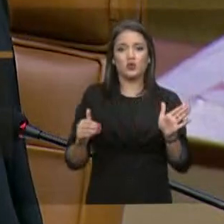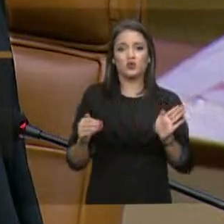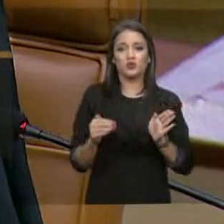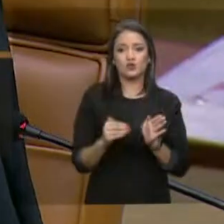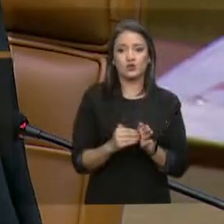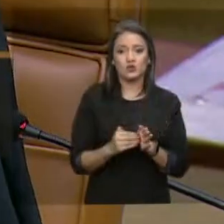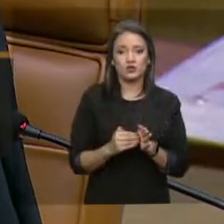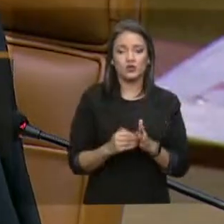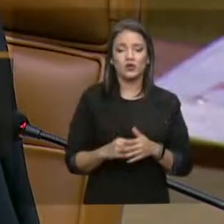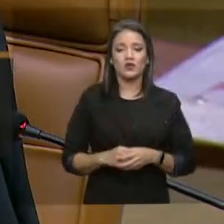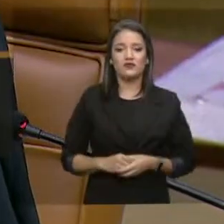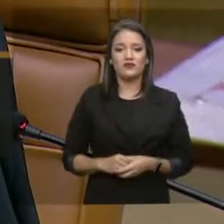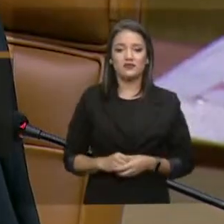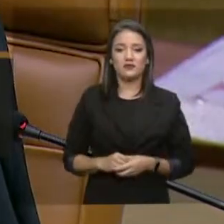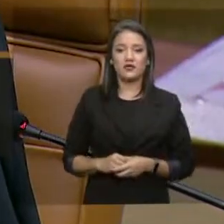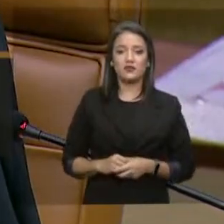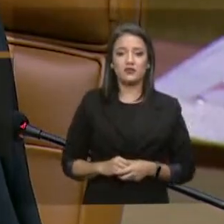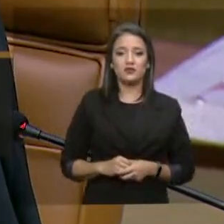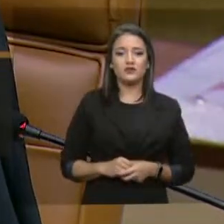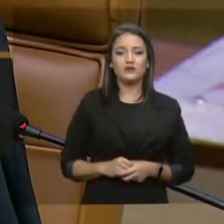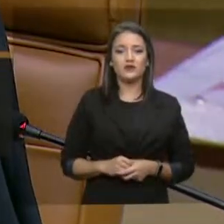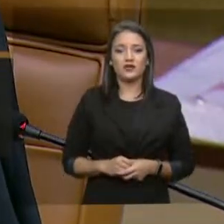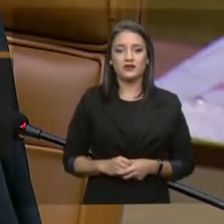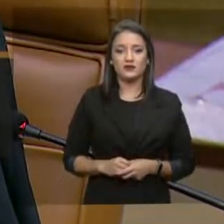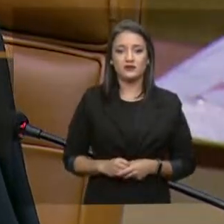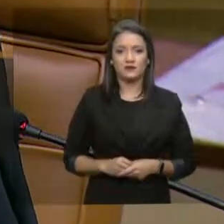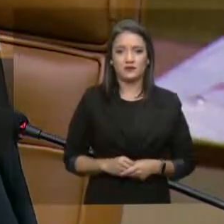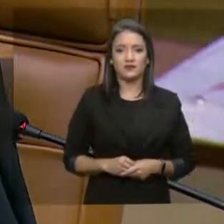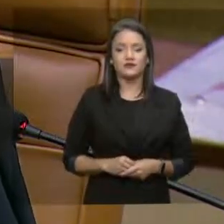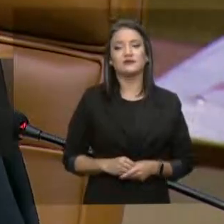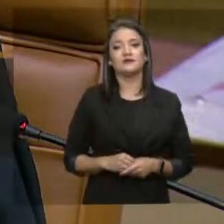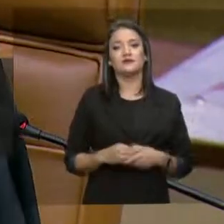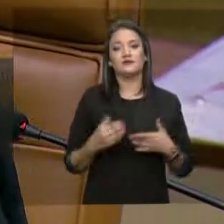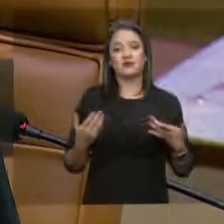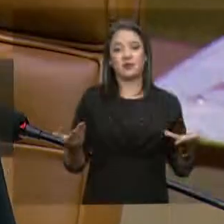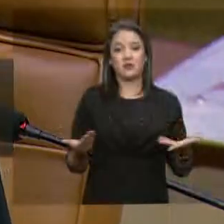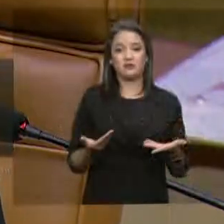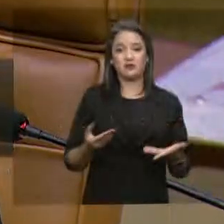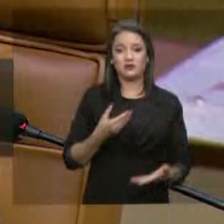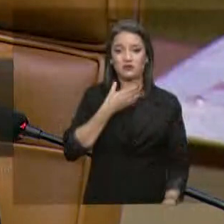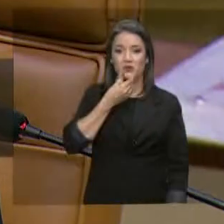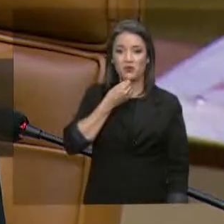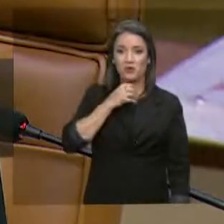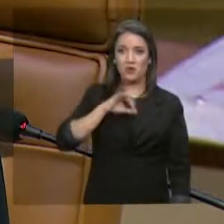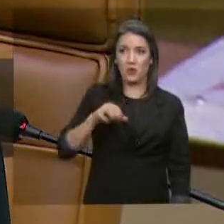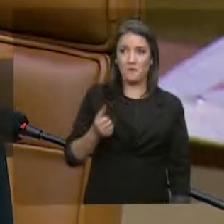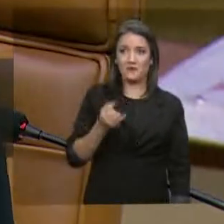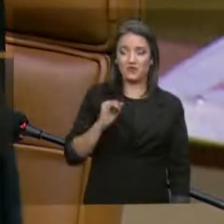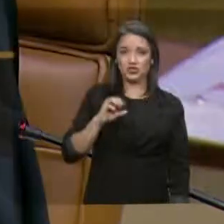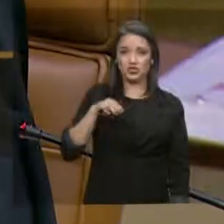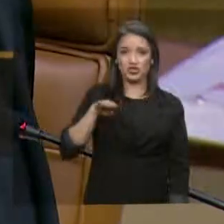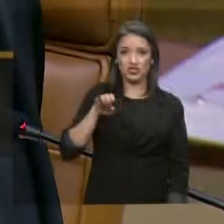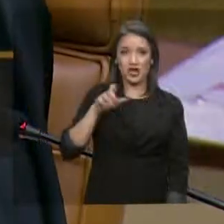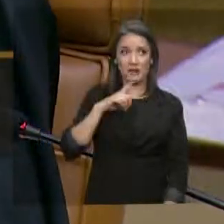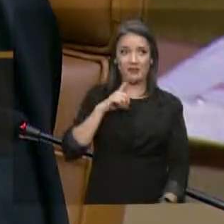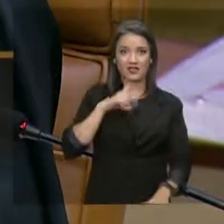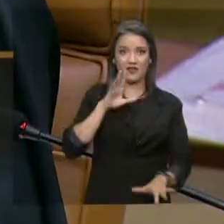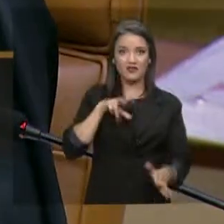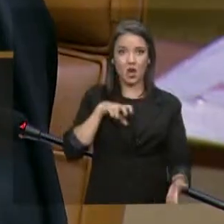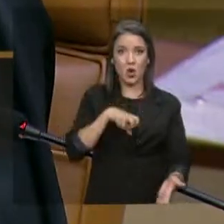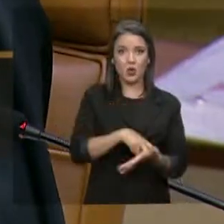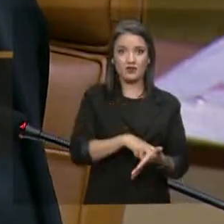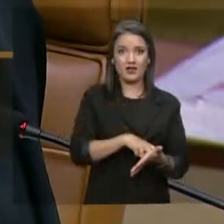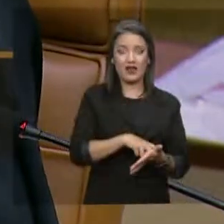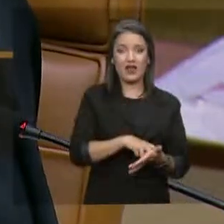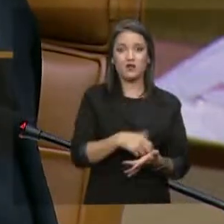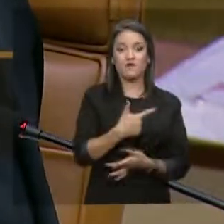e o processo, o extraditando foi condenado a 27 anos de prisão pelos crimes